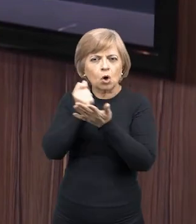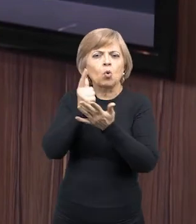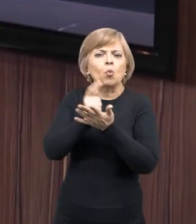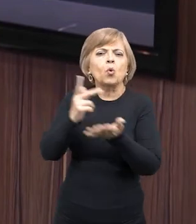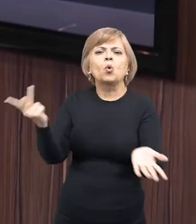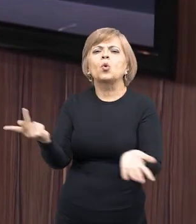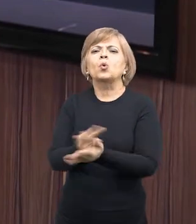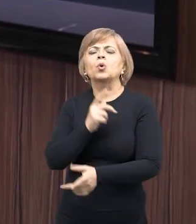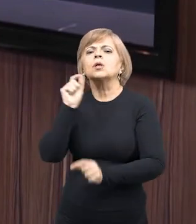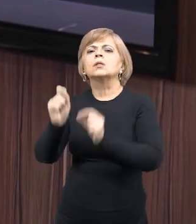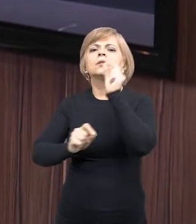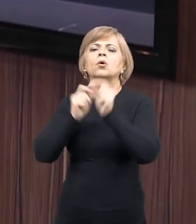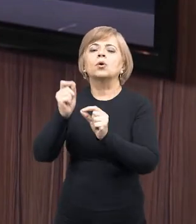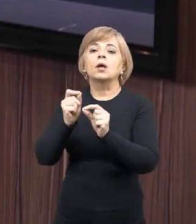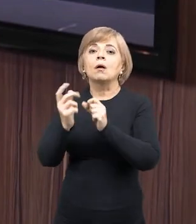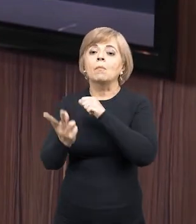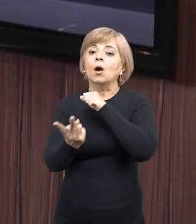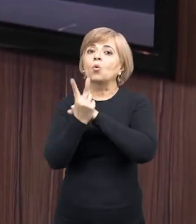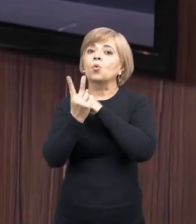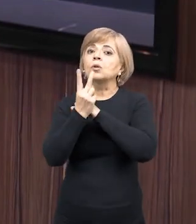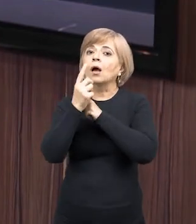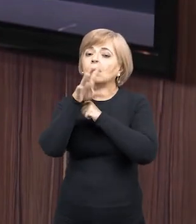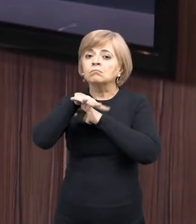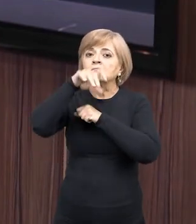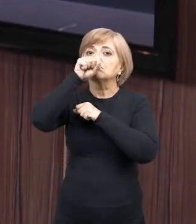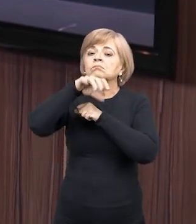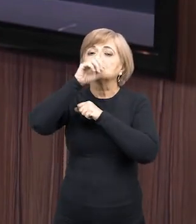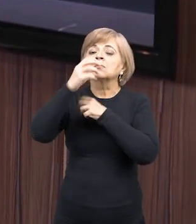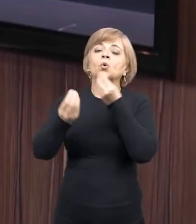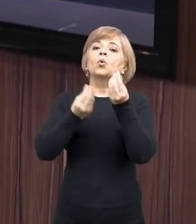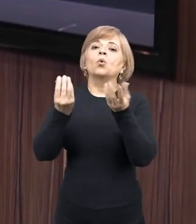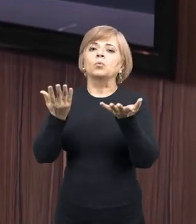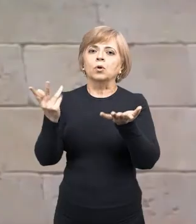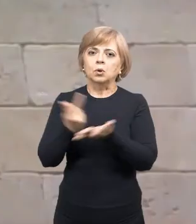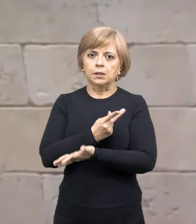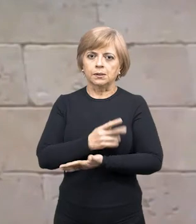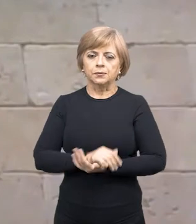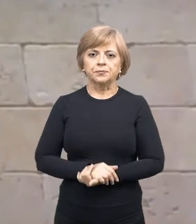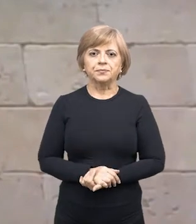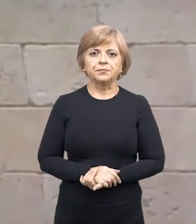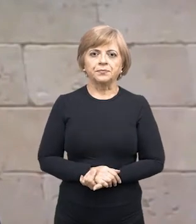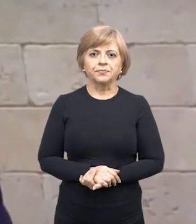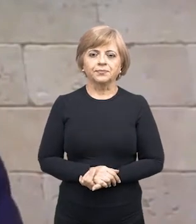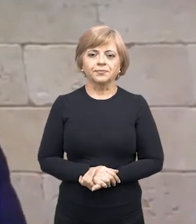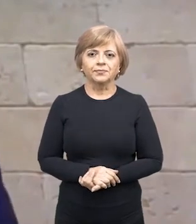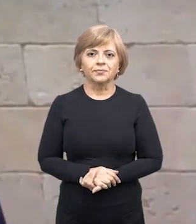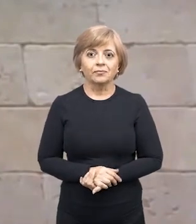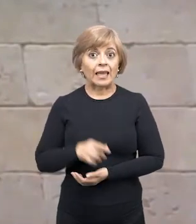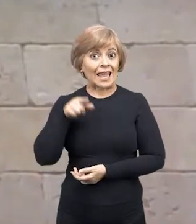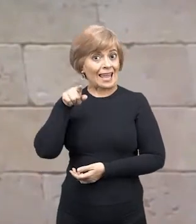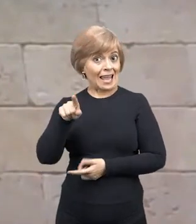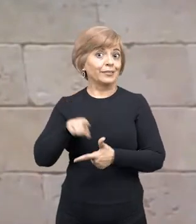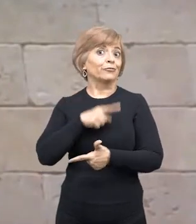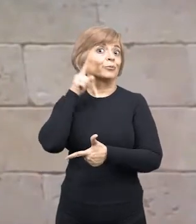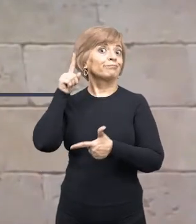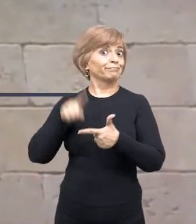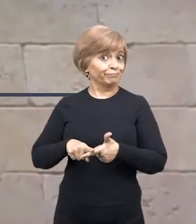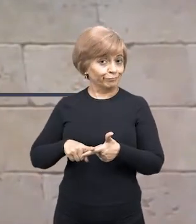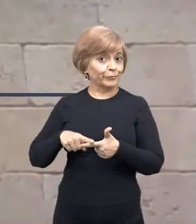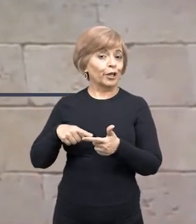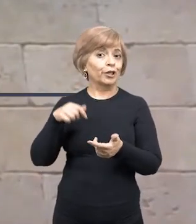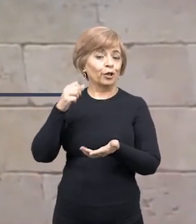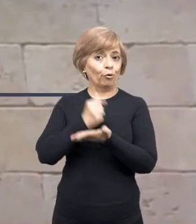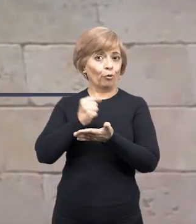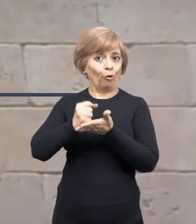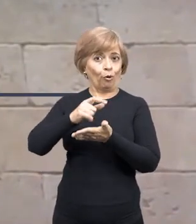proteger as vias respiratórias. Como é que foi esse caso, promotor? Essa foi mais uma dessas contratações,